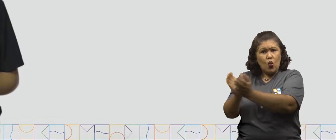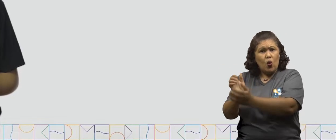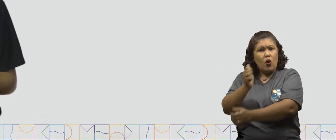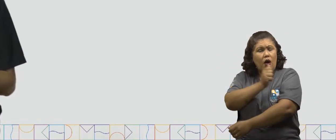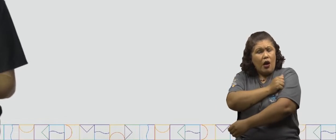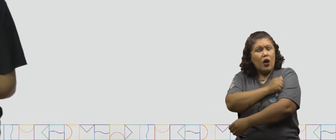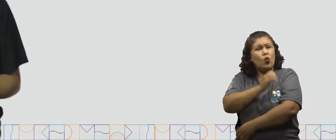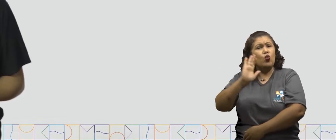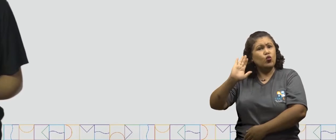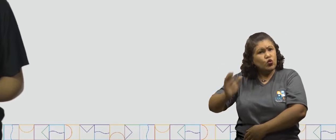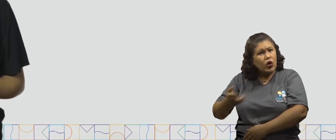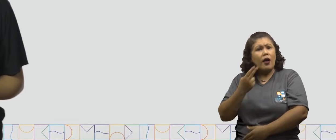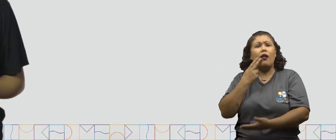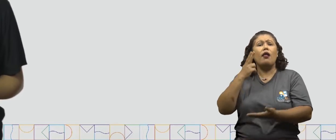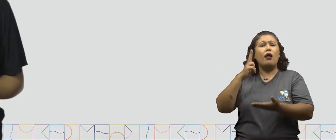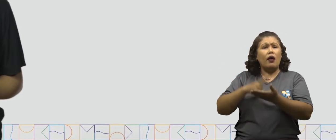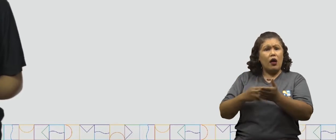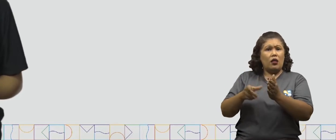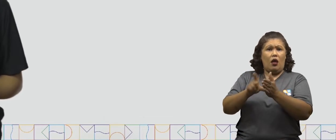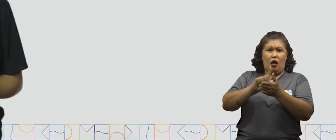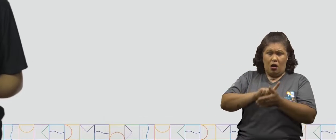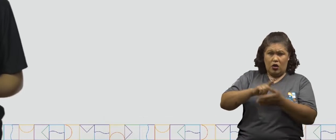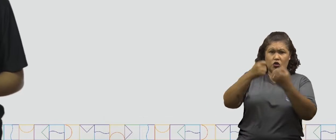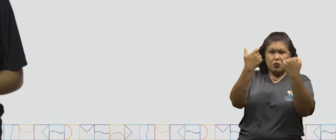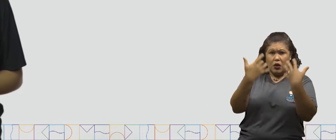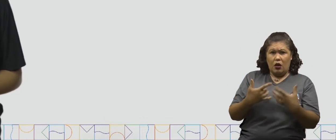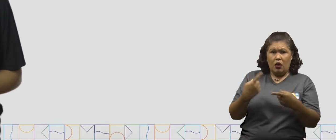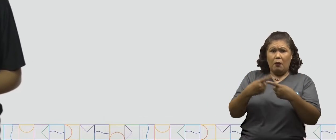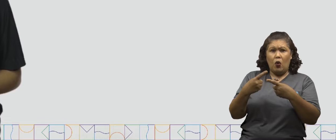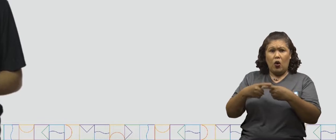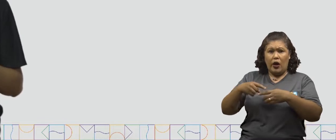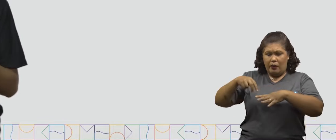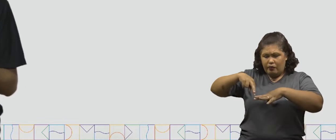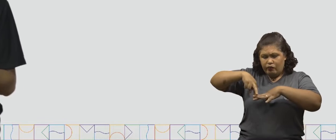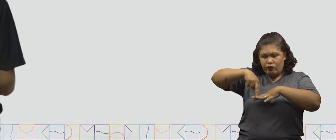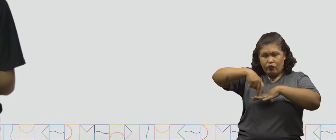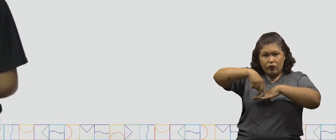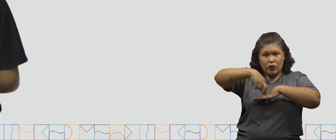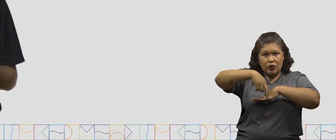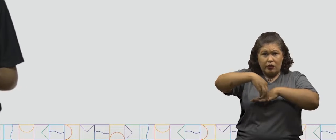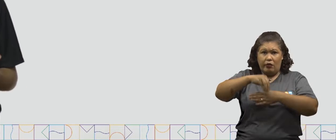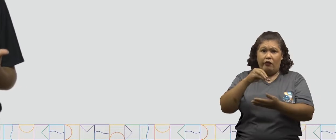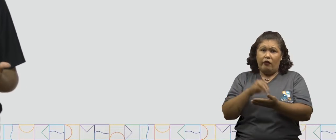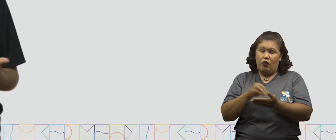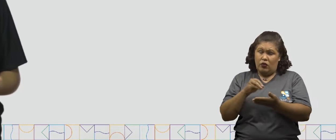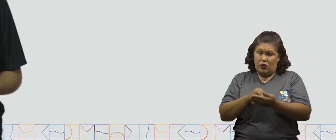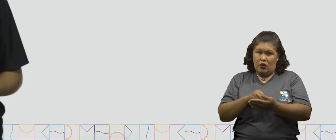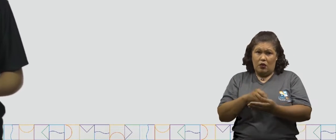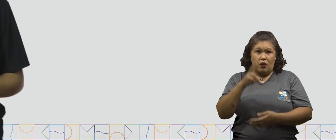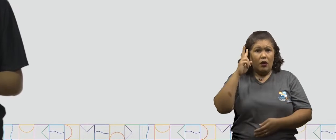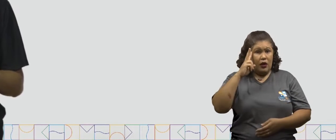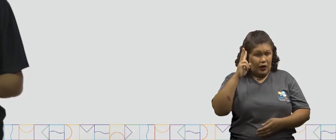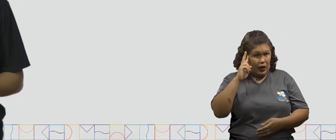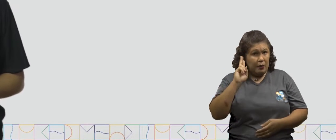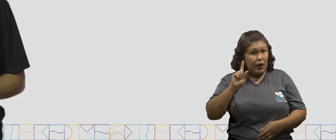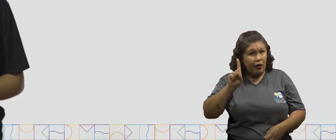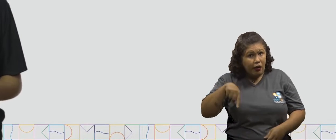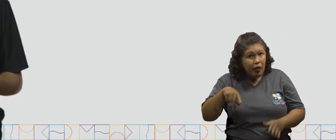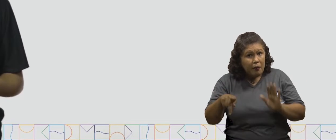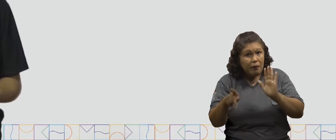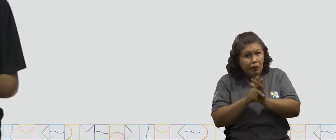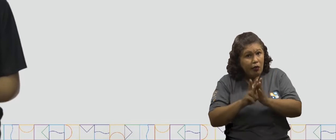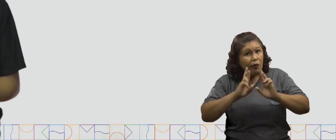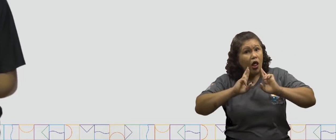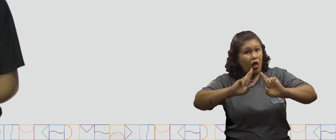de leitor explicando sobre a faixa de pedestre. Não esqueça que estamos falando de uma carta de reclamação,